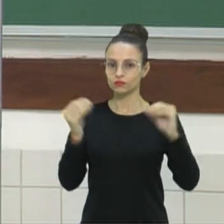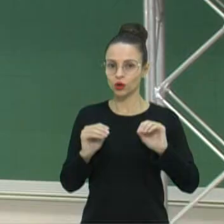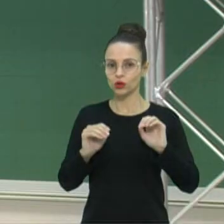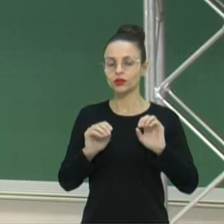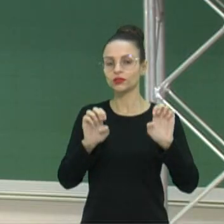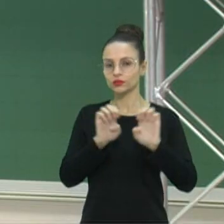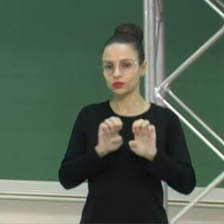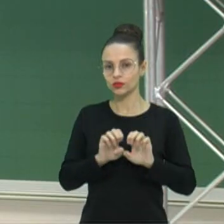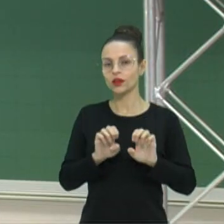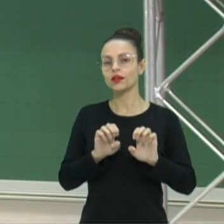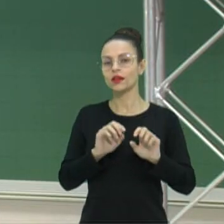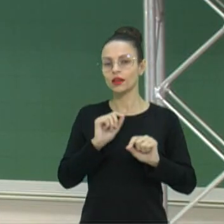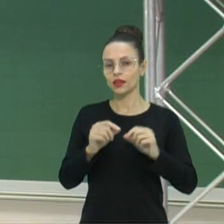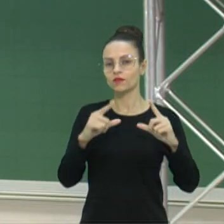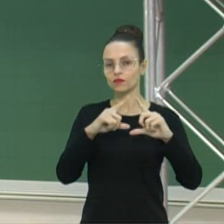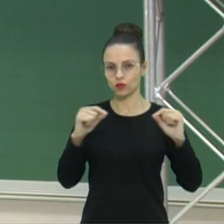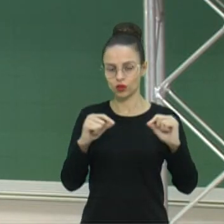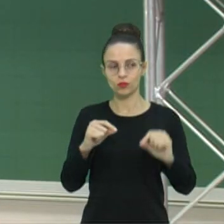equações, né?